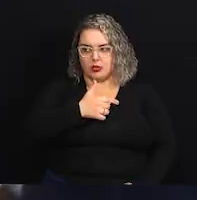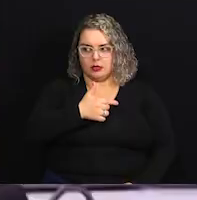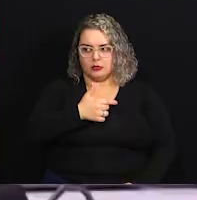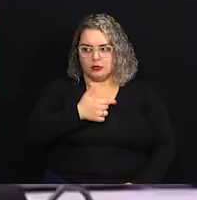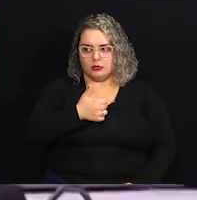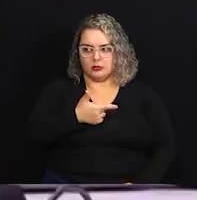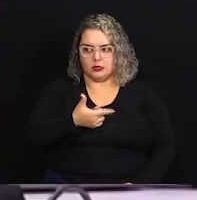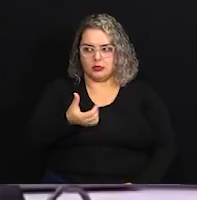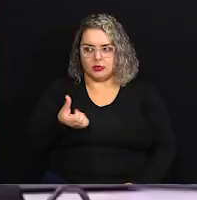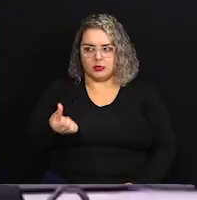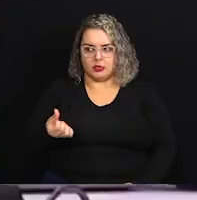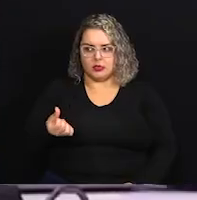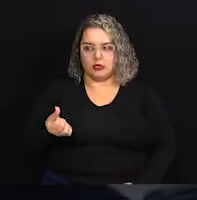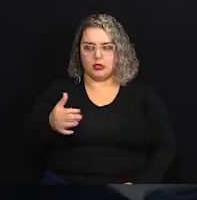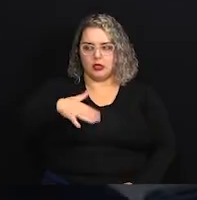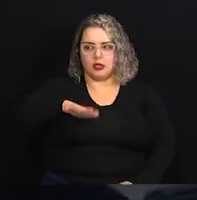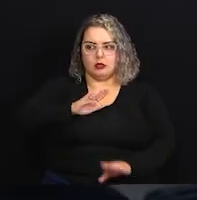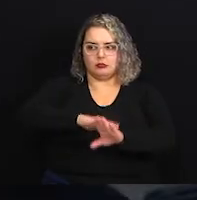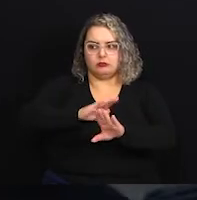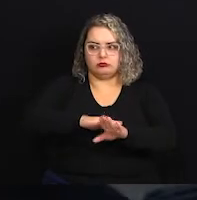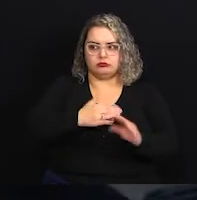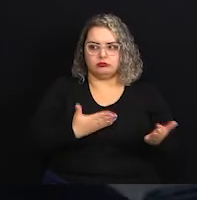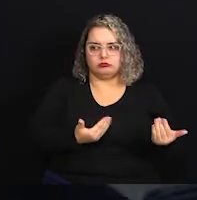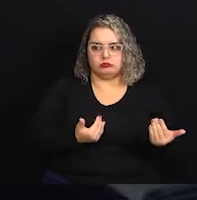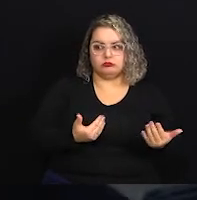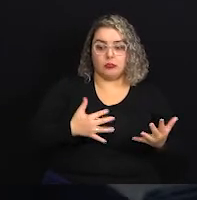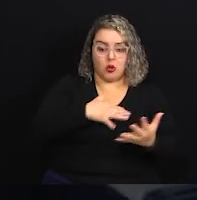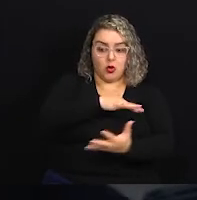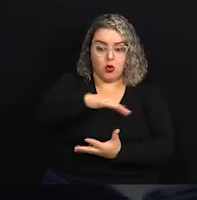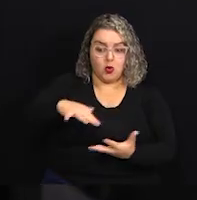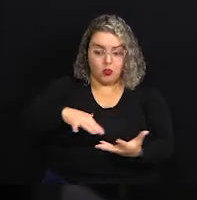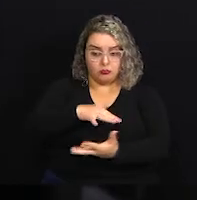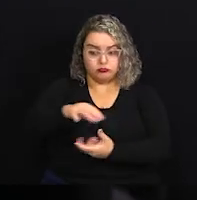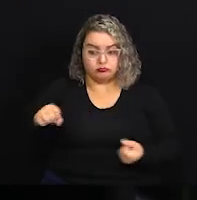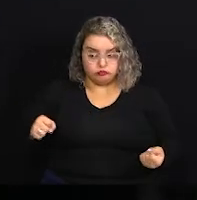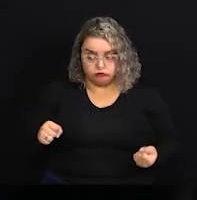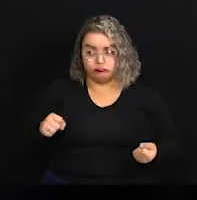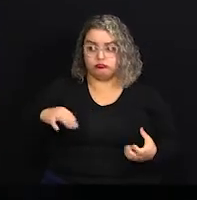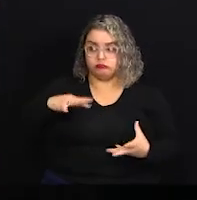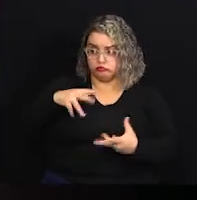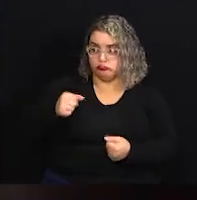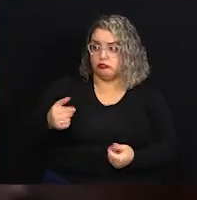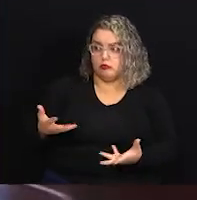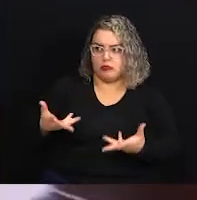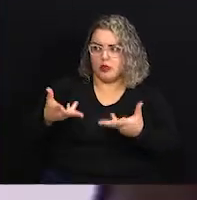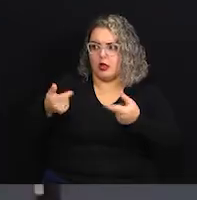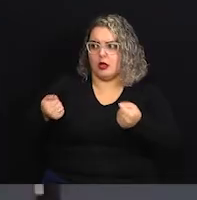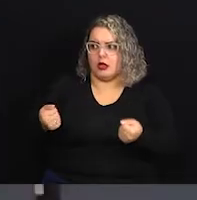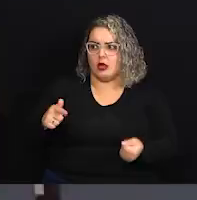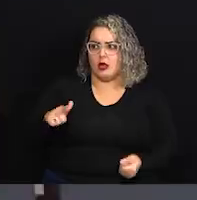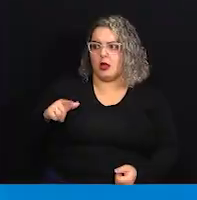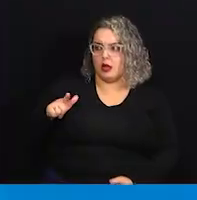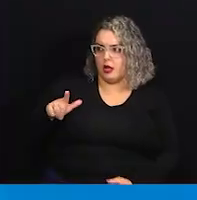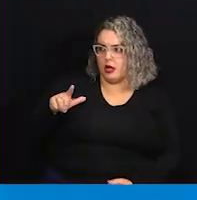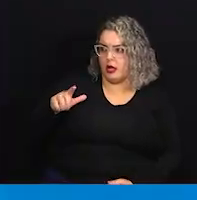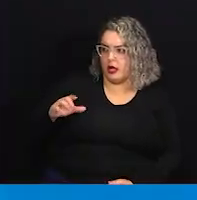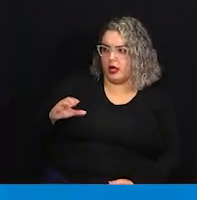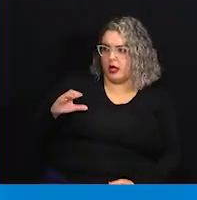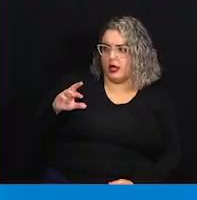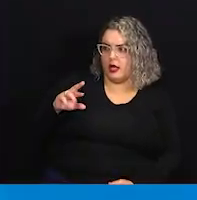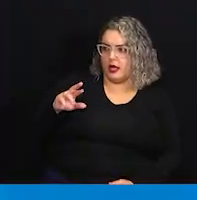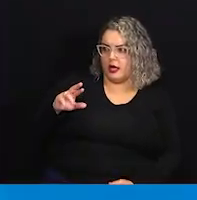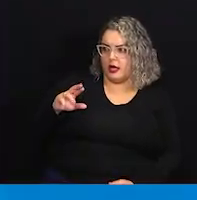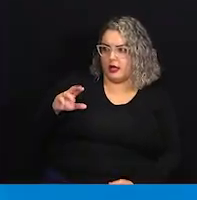COP26 e a atuação lá dos jovens pedindo um mundo mais sustentável foi fantástica. Nós temos a